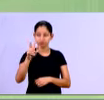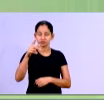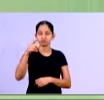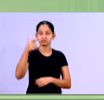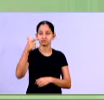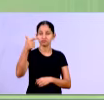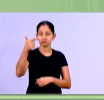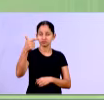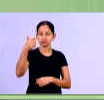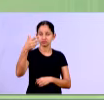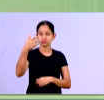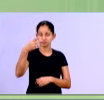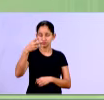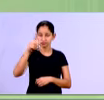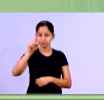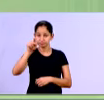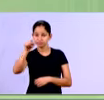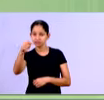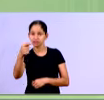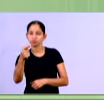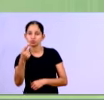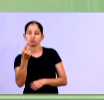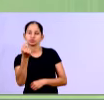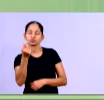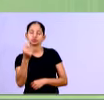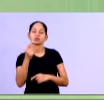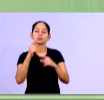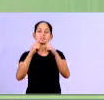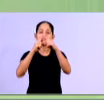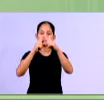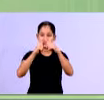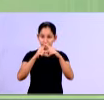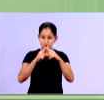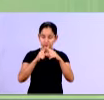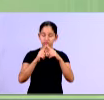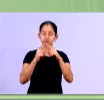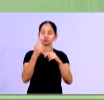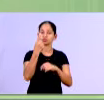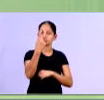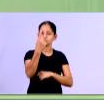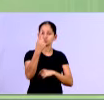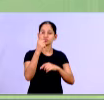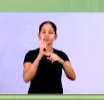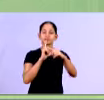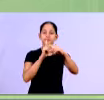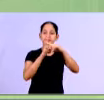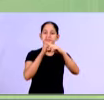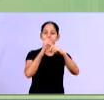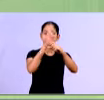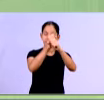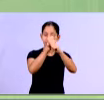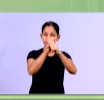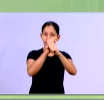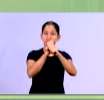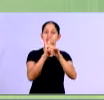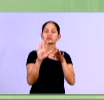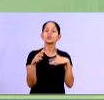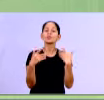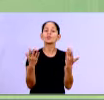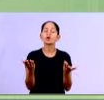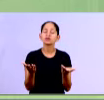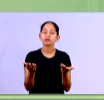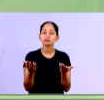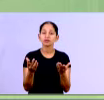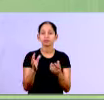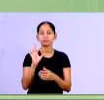23 mil, ok? Que multiplica 1 mais a taxa. A taxa está